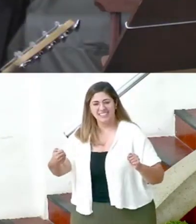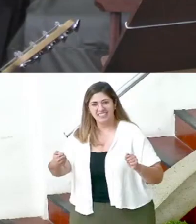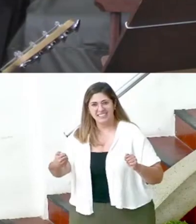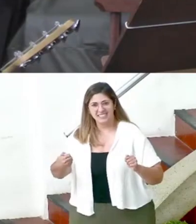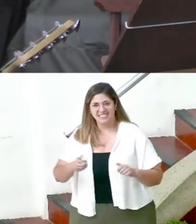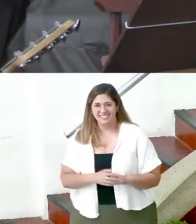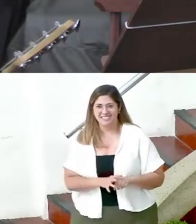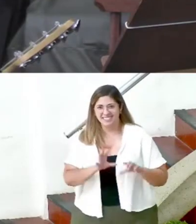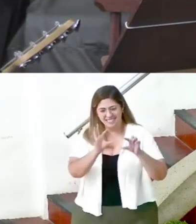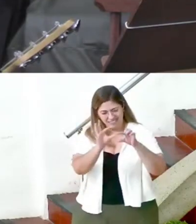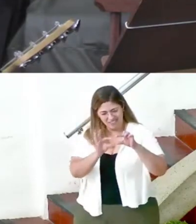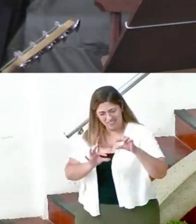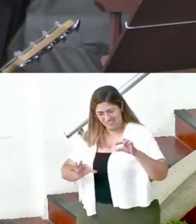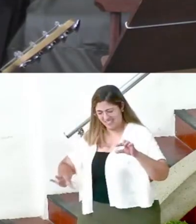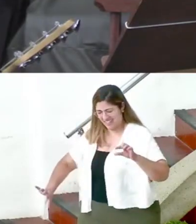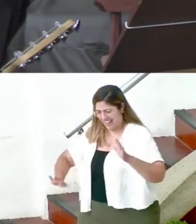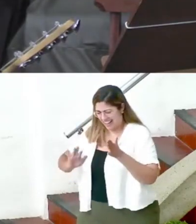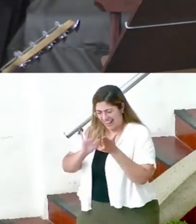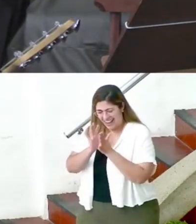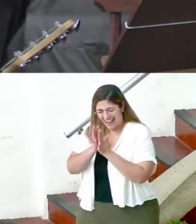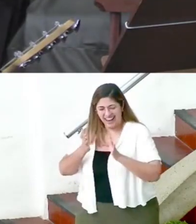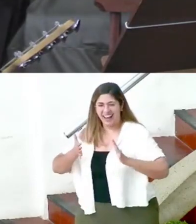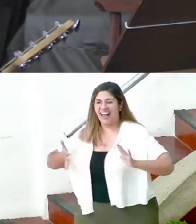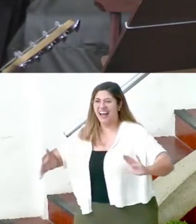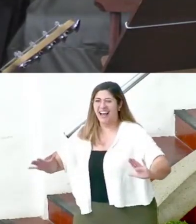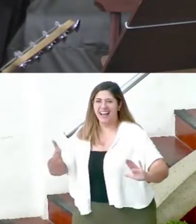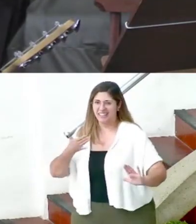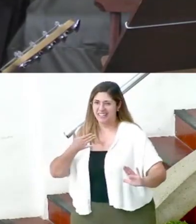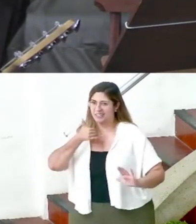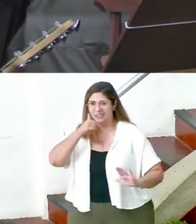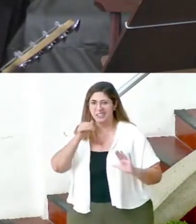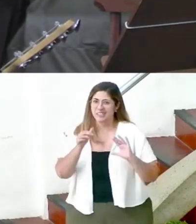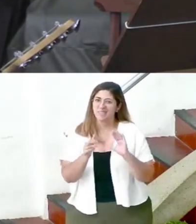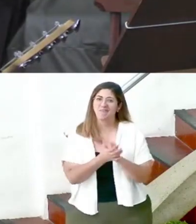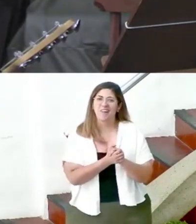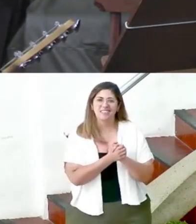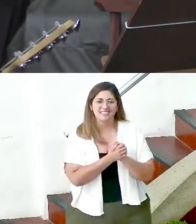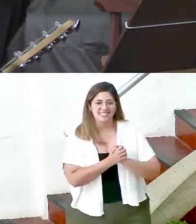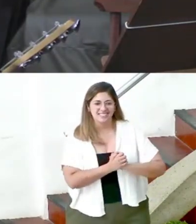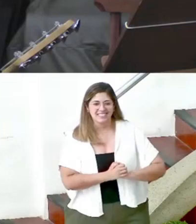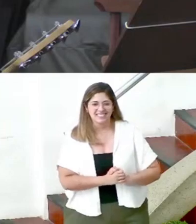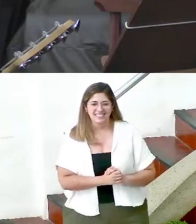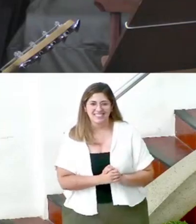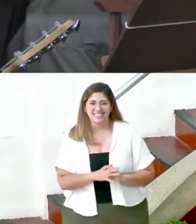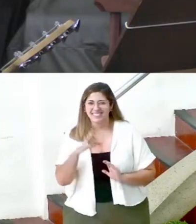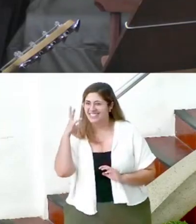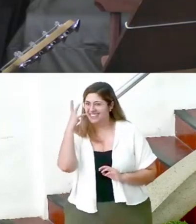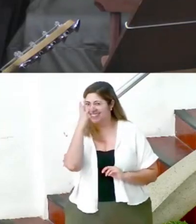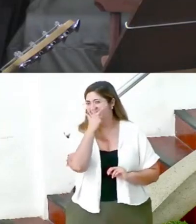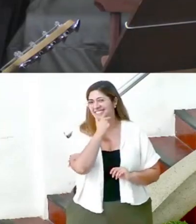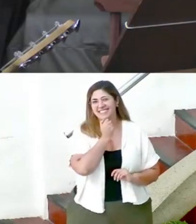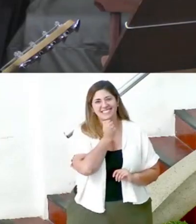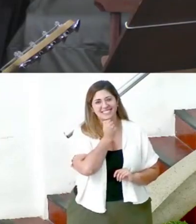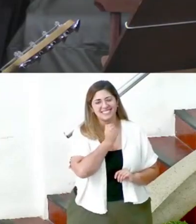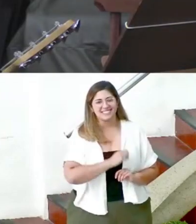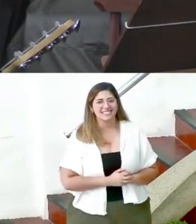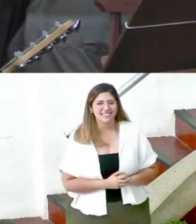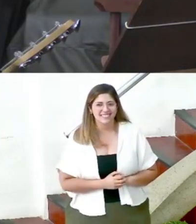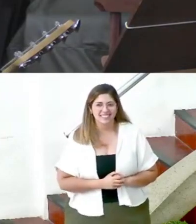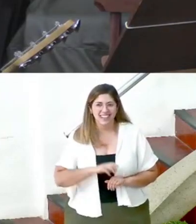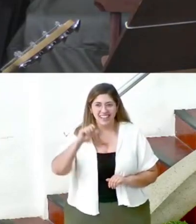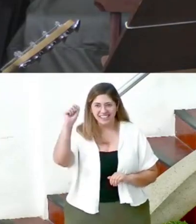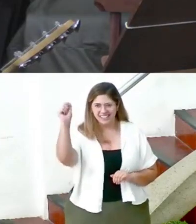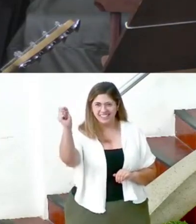travesseiro. E eu achei tão romântico. E eu disse: puxa vida, que linda que é a luz do sol